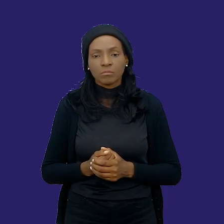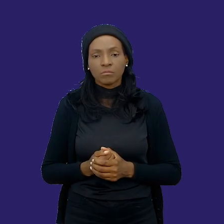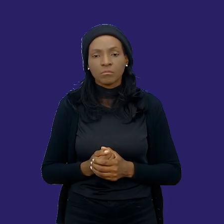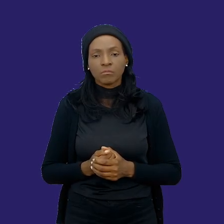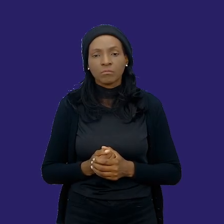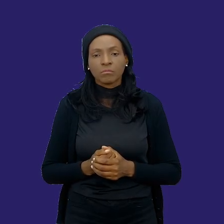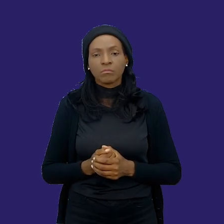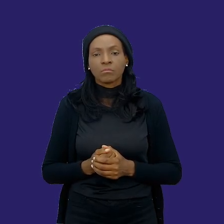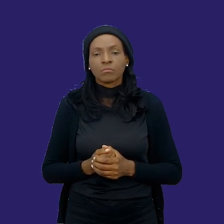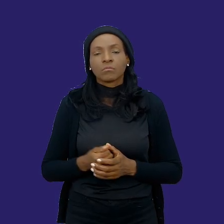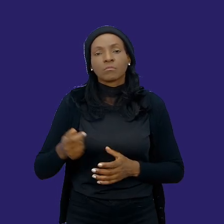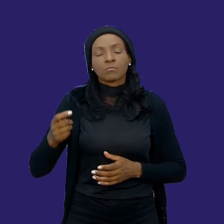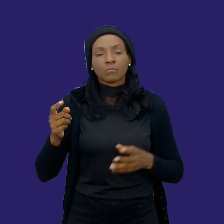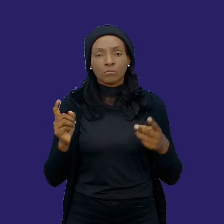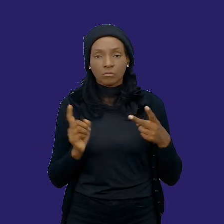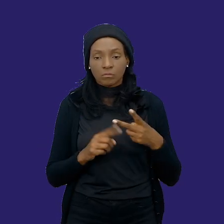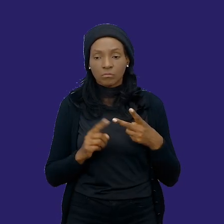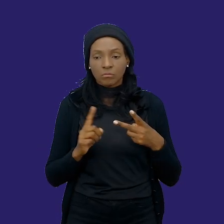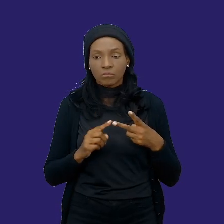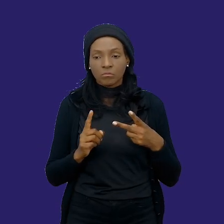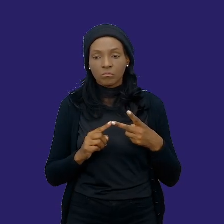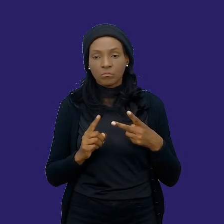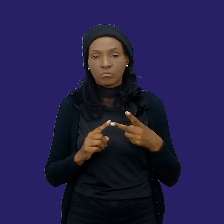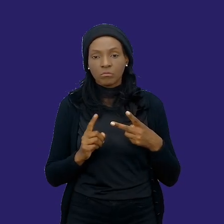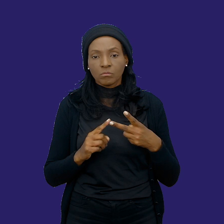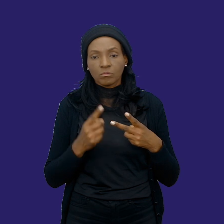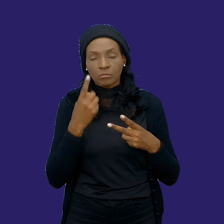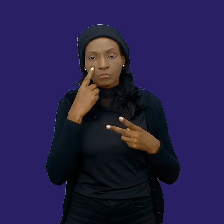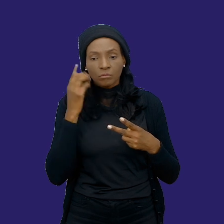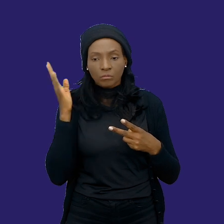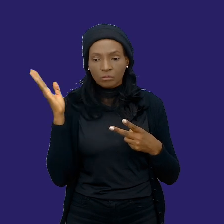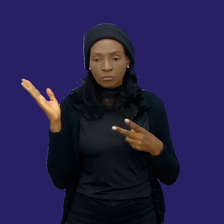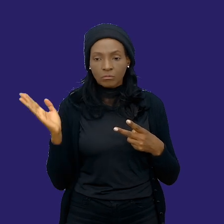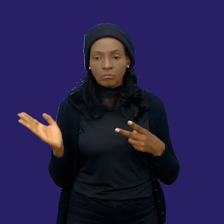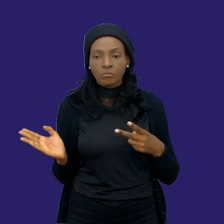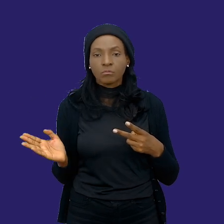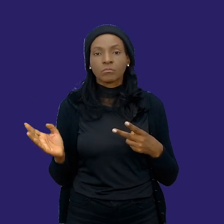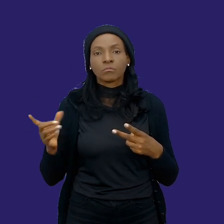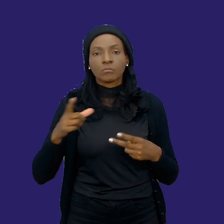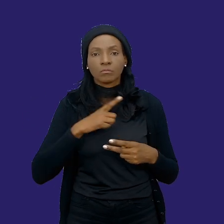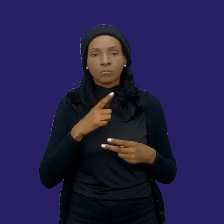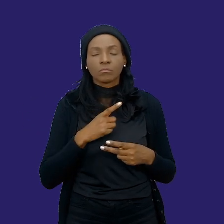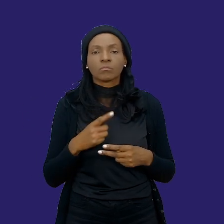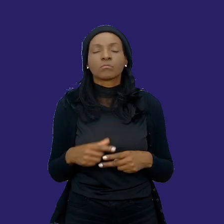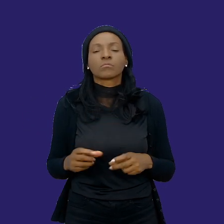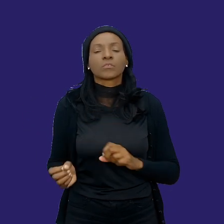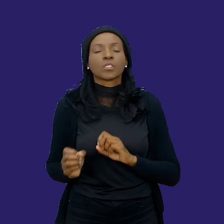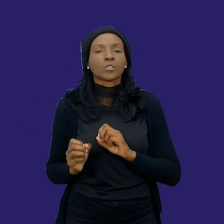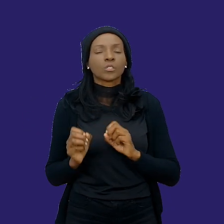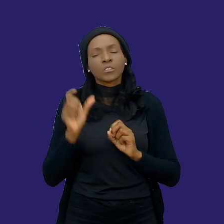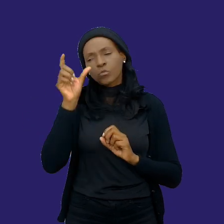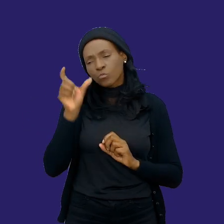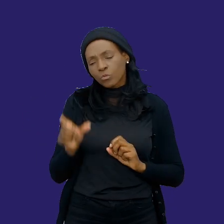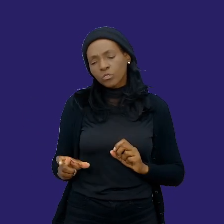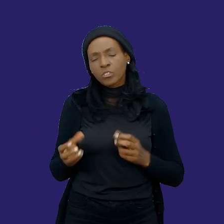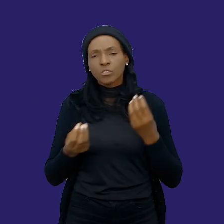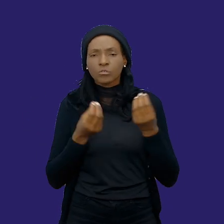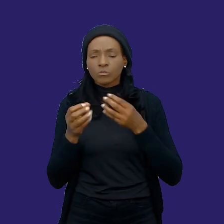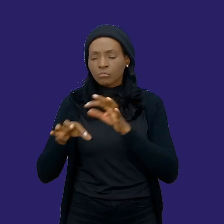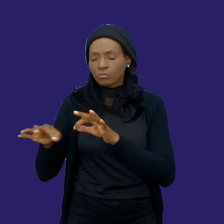Então, vamos ao segundo momento, né? Tivemos um retrato de como esse documento se